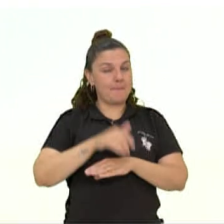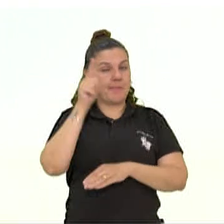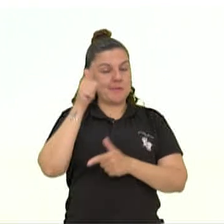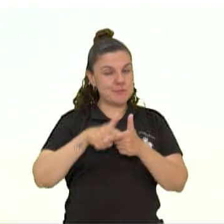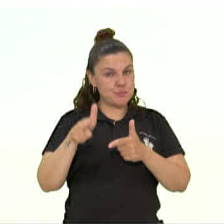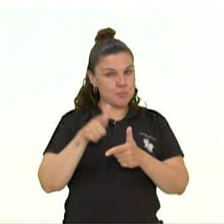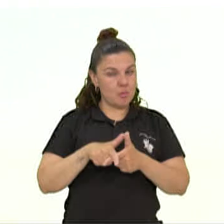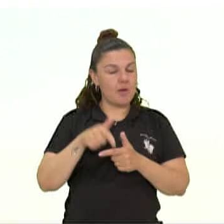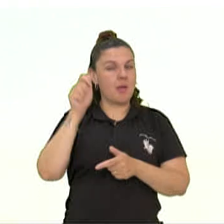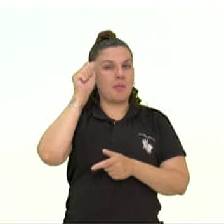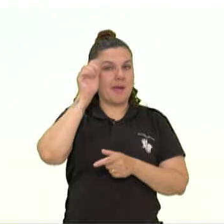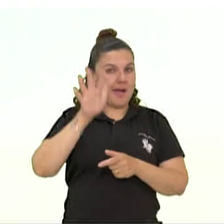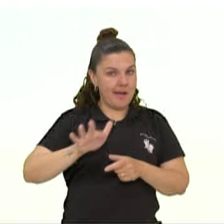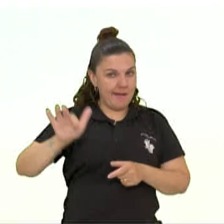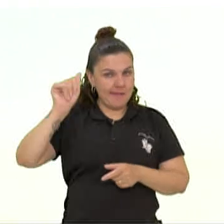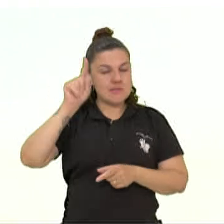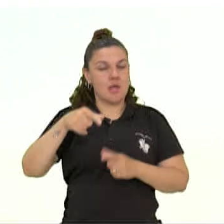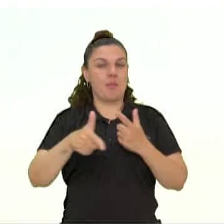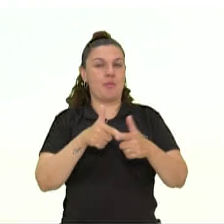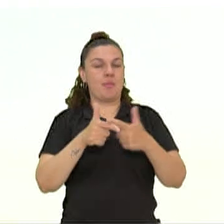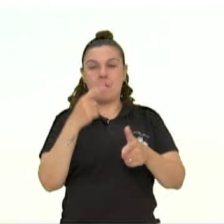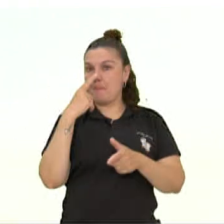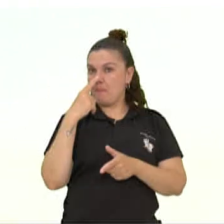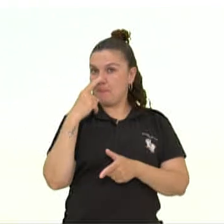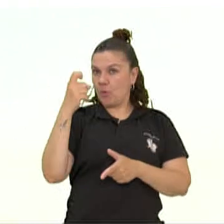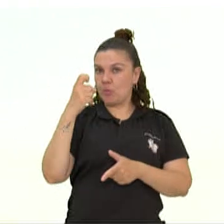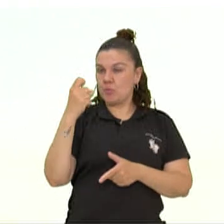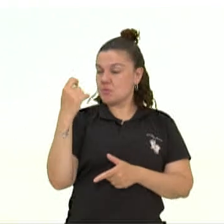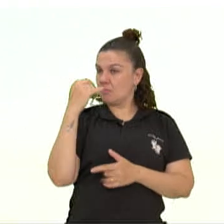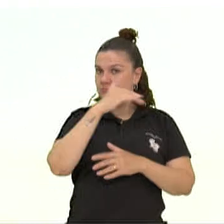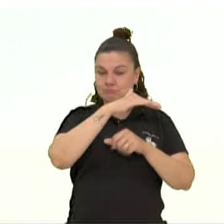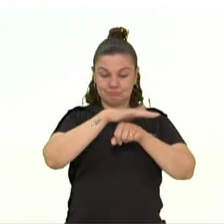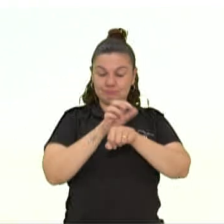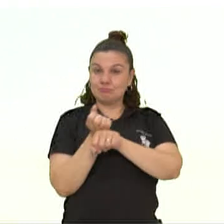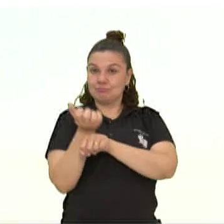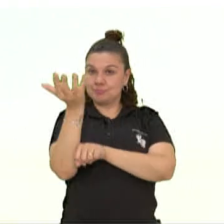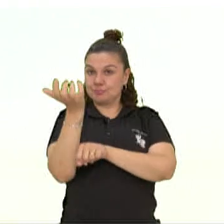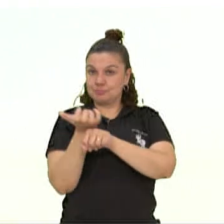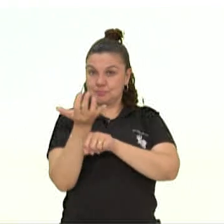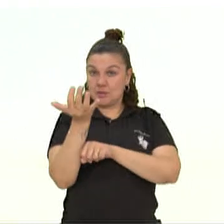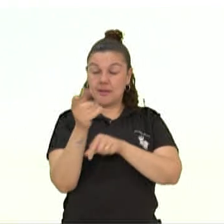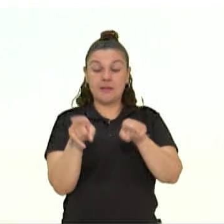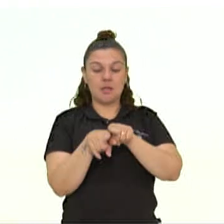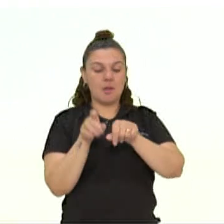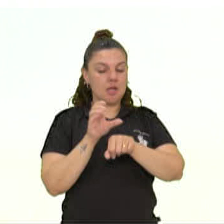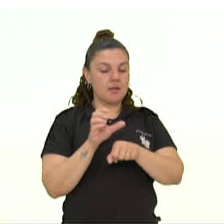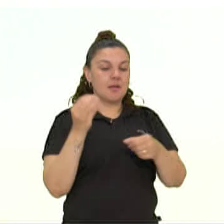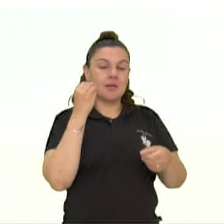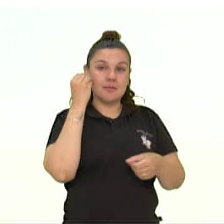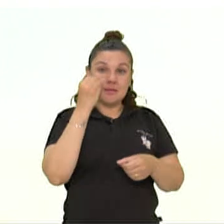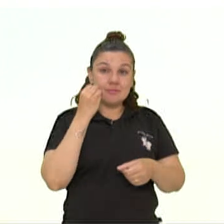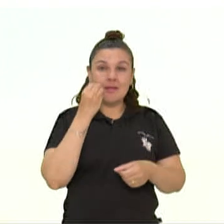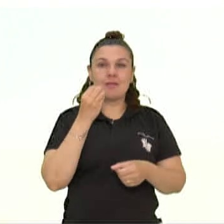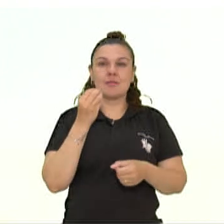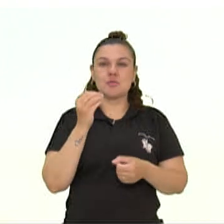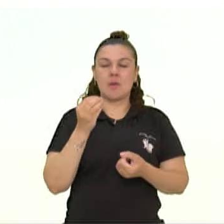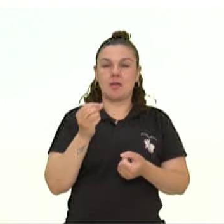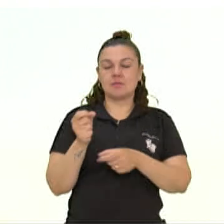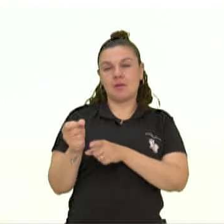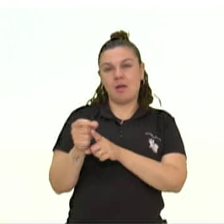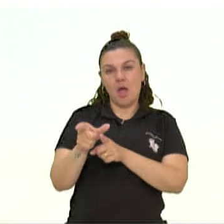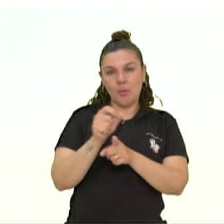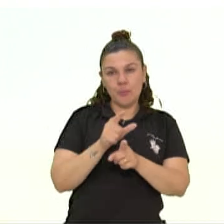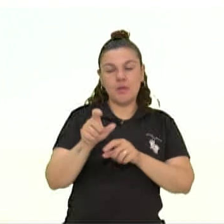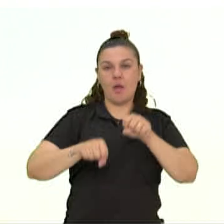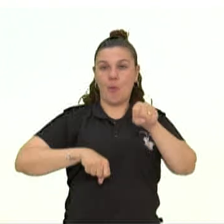a poluição atmosférica, investindo nas cidades inteligentes, que a gente já havia visto, aluguel de bicicletas, né? Aqui no Paraná